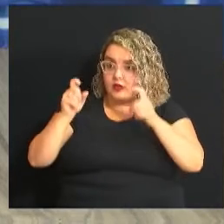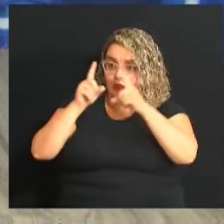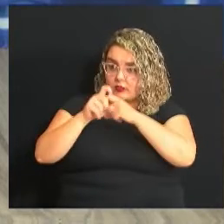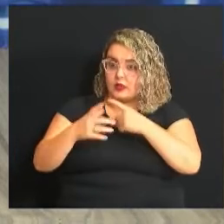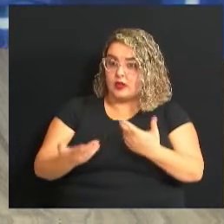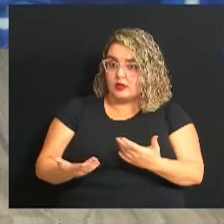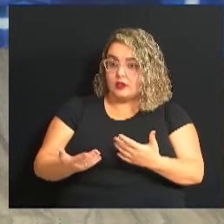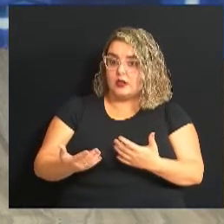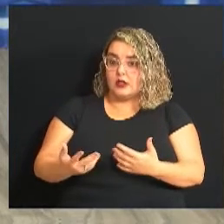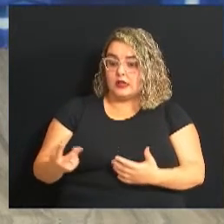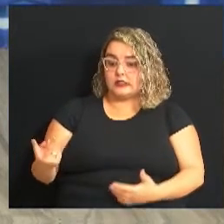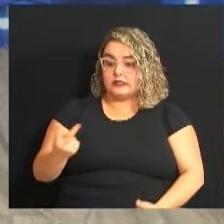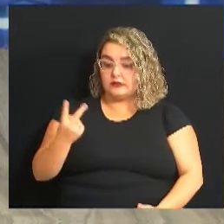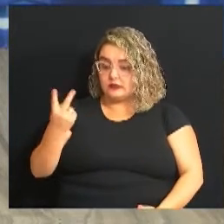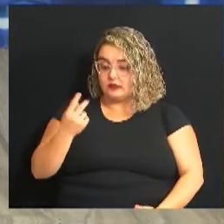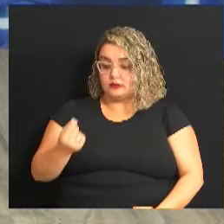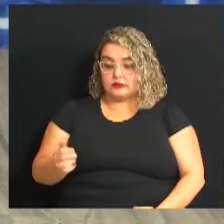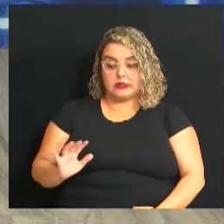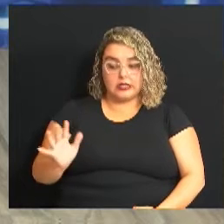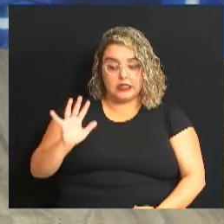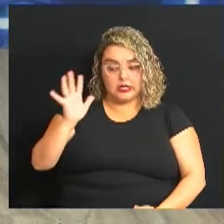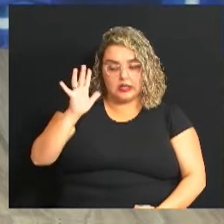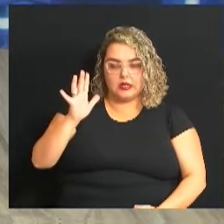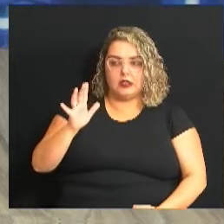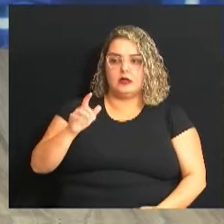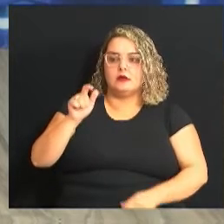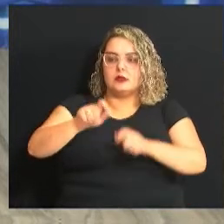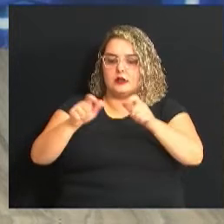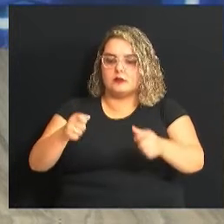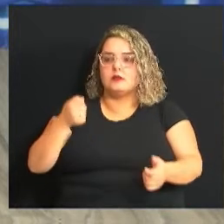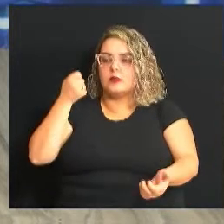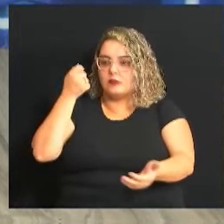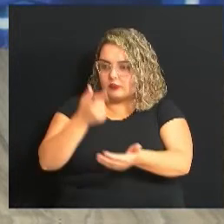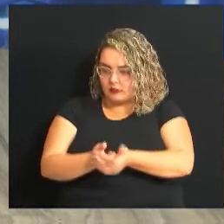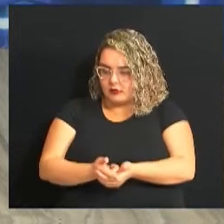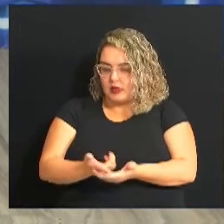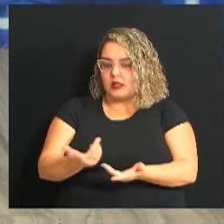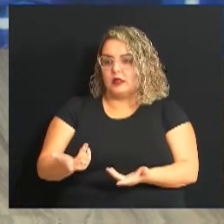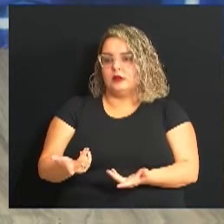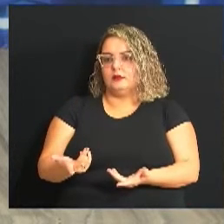alto valor em relação à condição financeira das famílias para poder